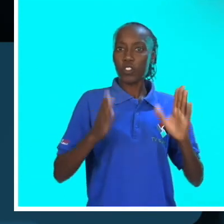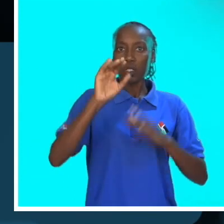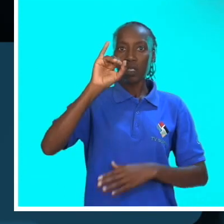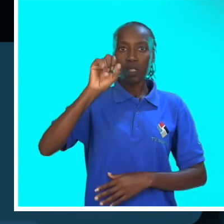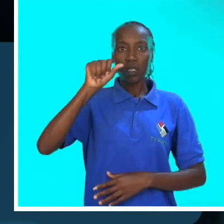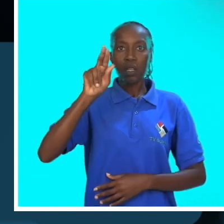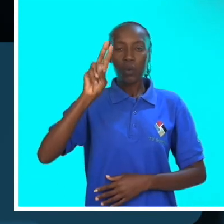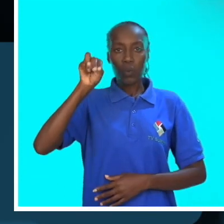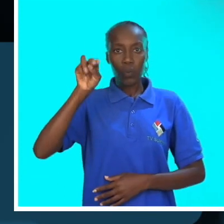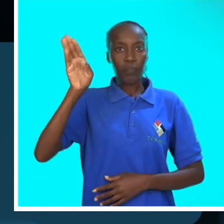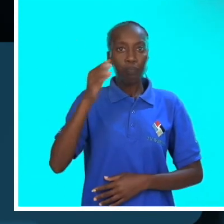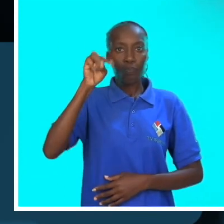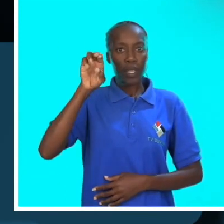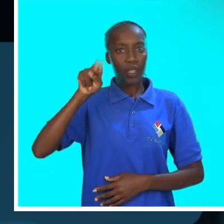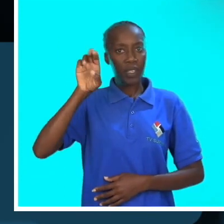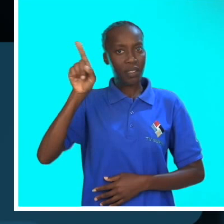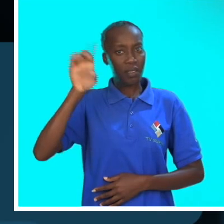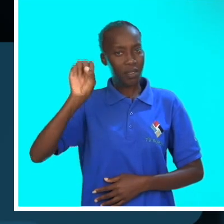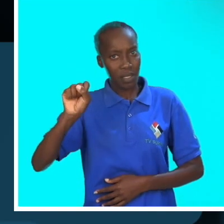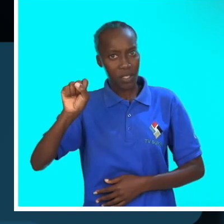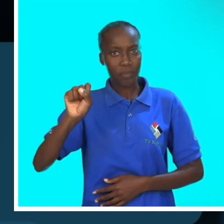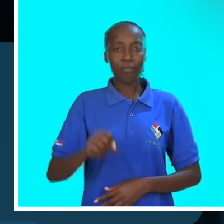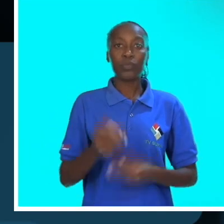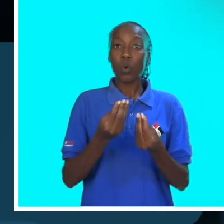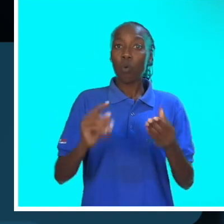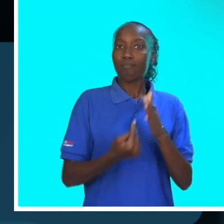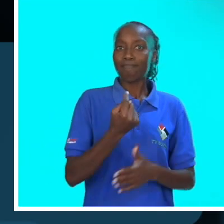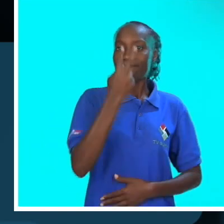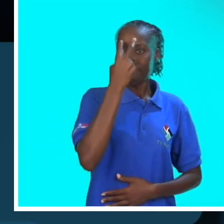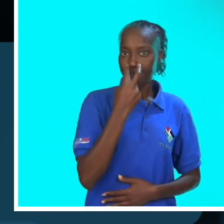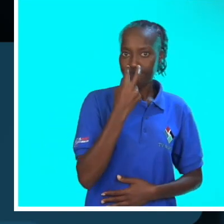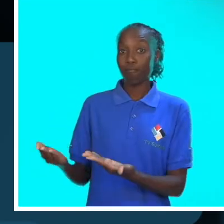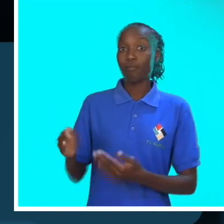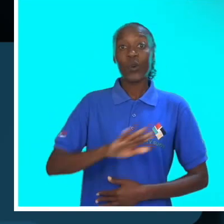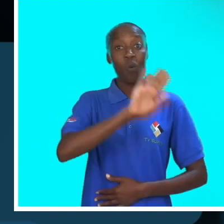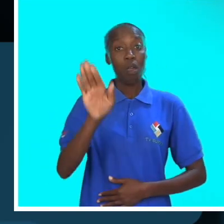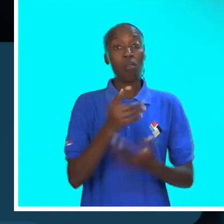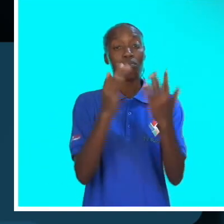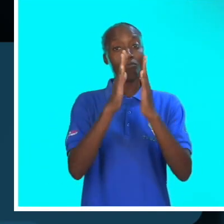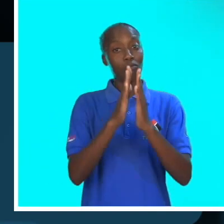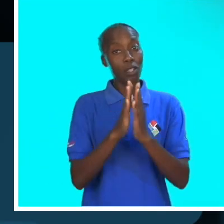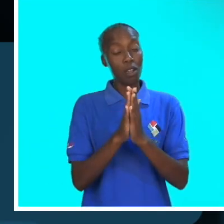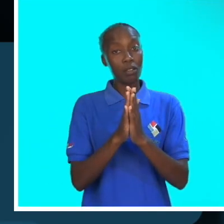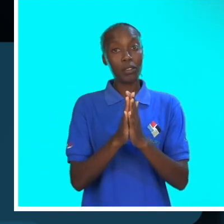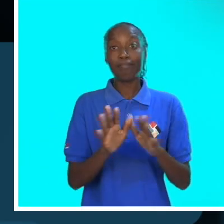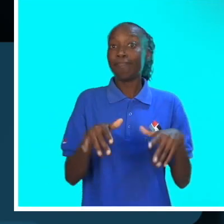Vida. Isao Menezes, como é que adquiriu a deficiência visual? Olá, muito